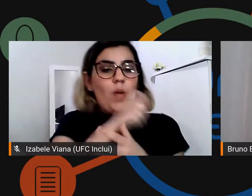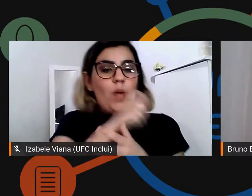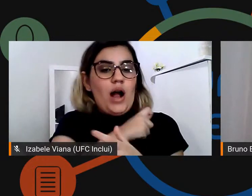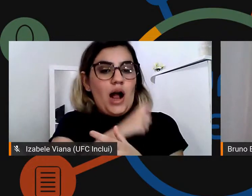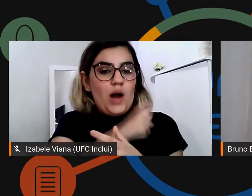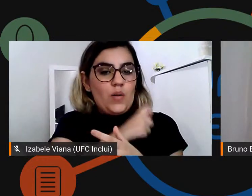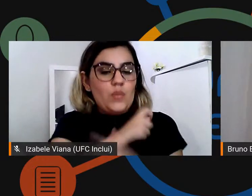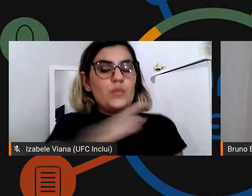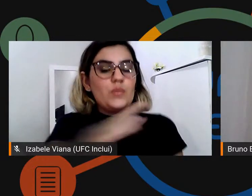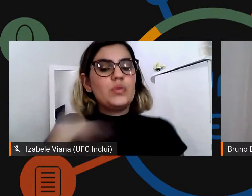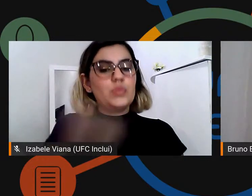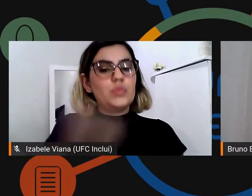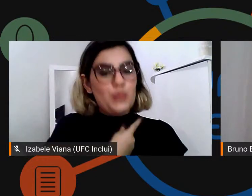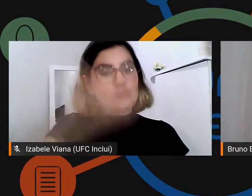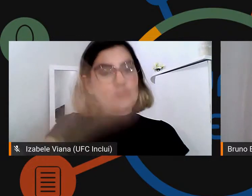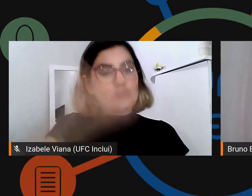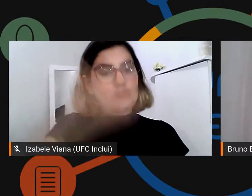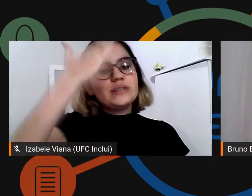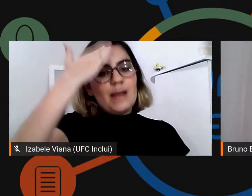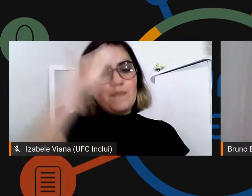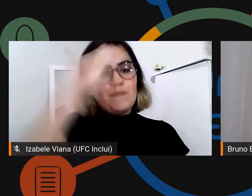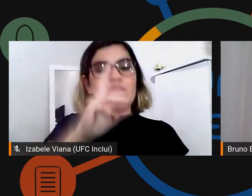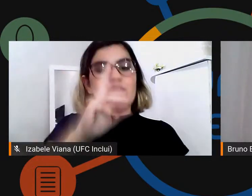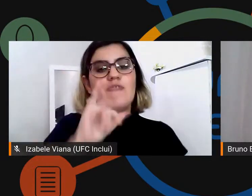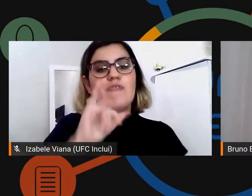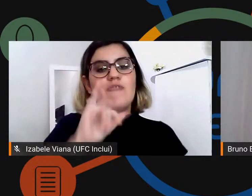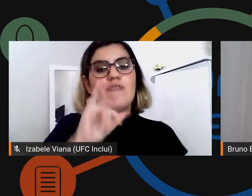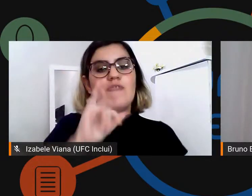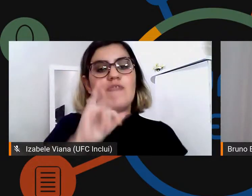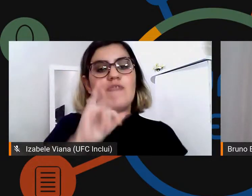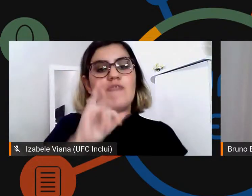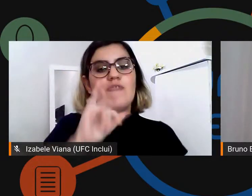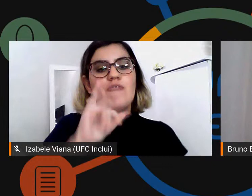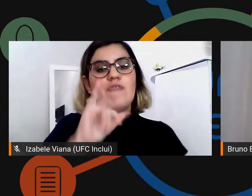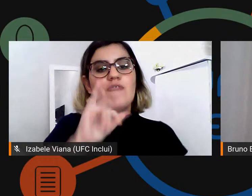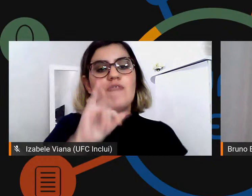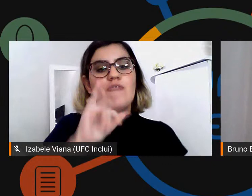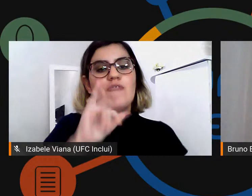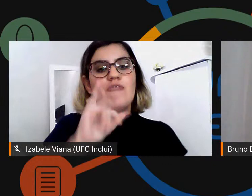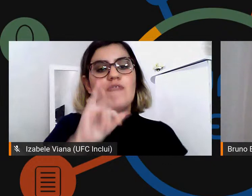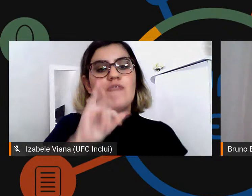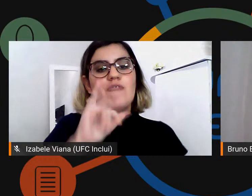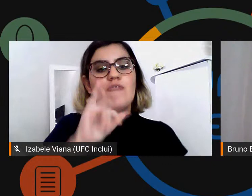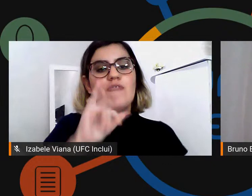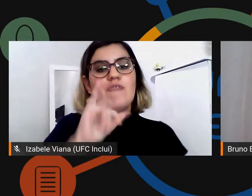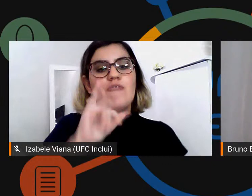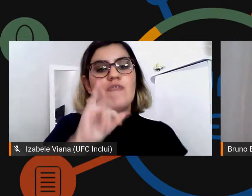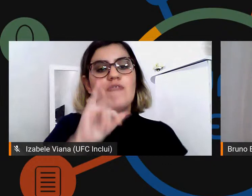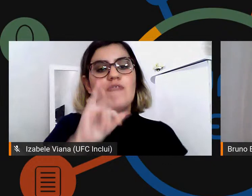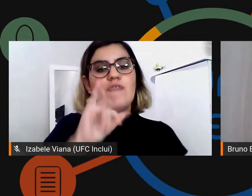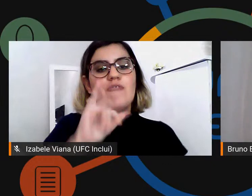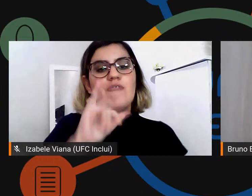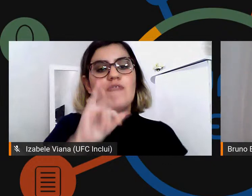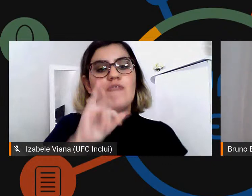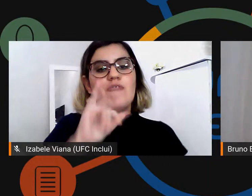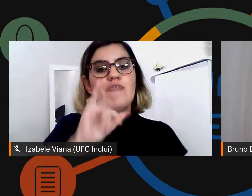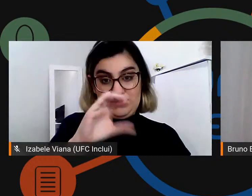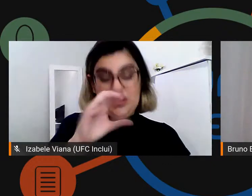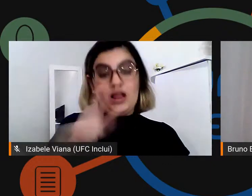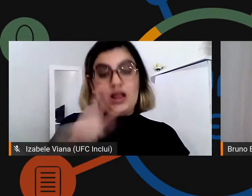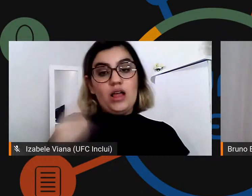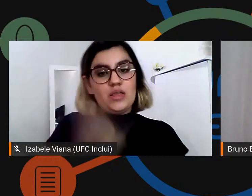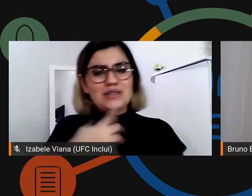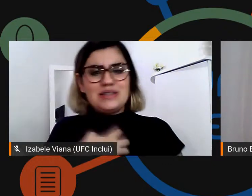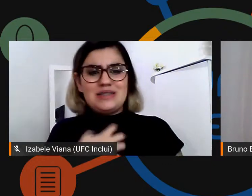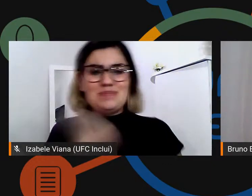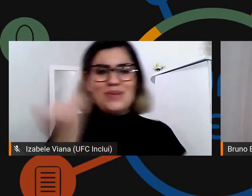existência desse evento, né, da Semana de Metodologia e Produção Científica, considerou que ia ser muito importante estar ali e ficou meio que dividido, porque a gente